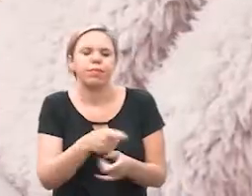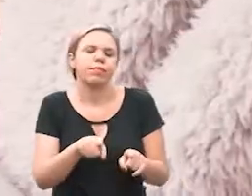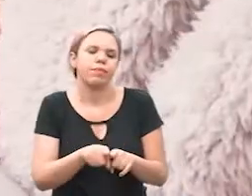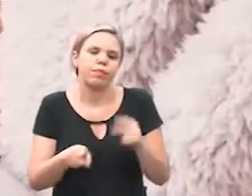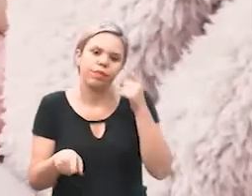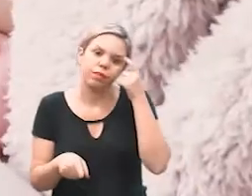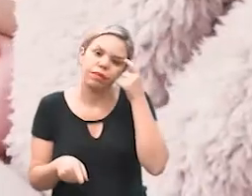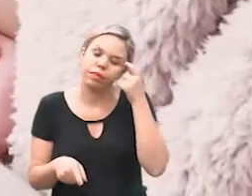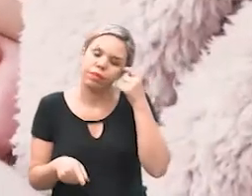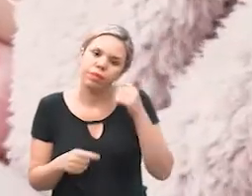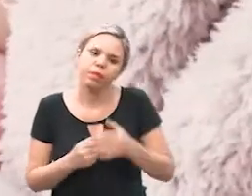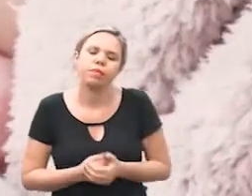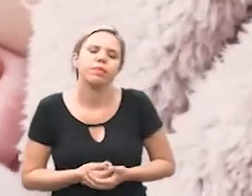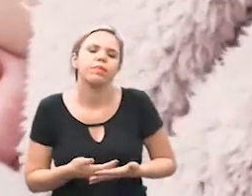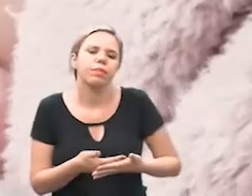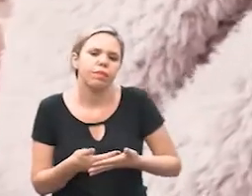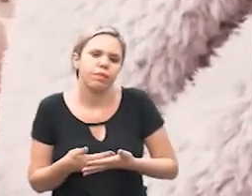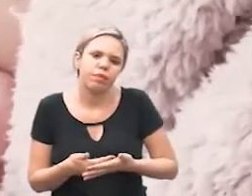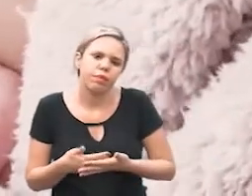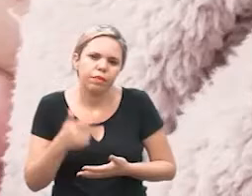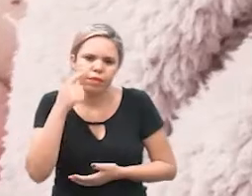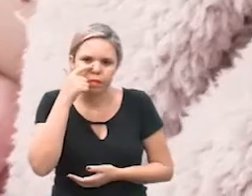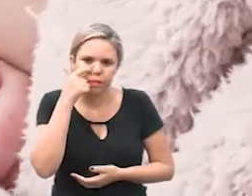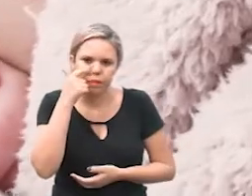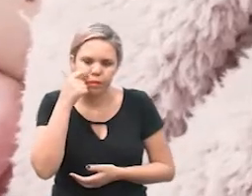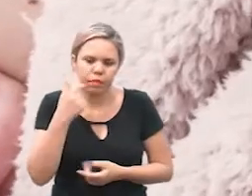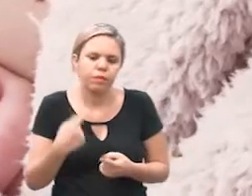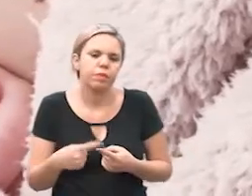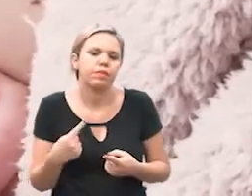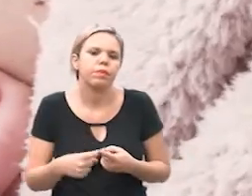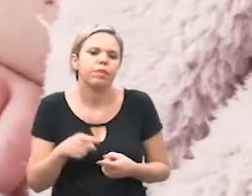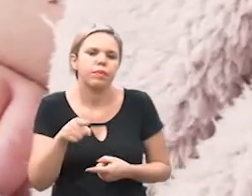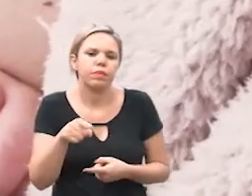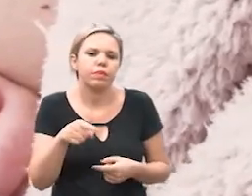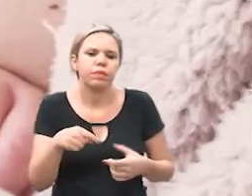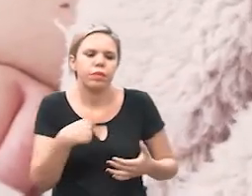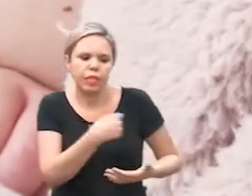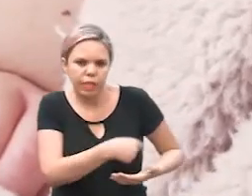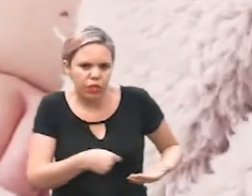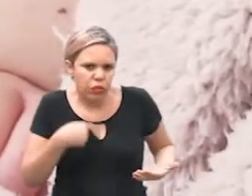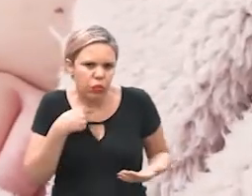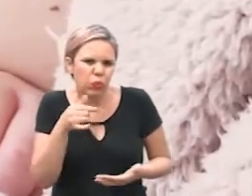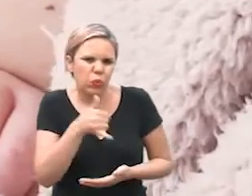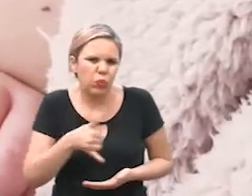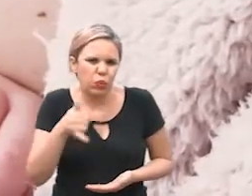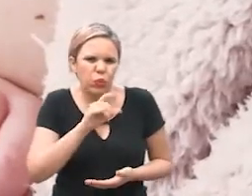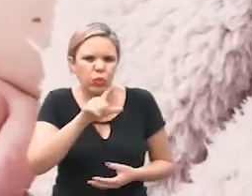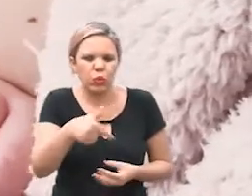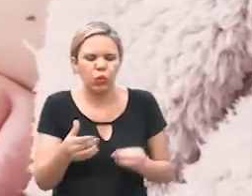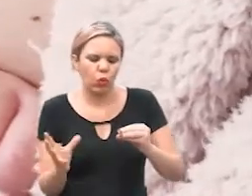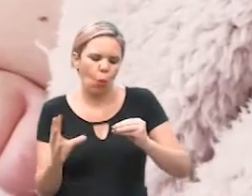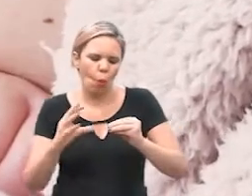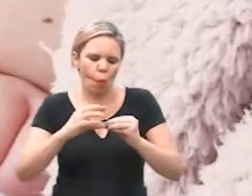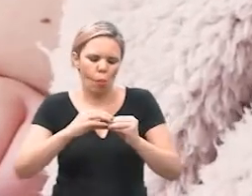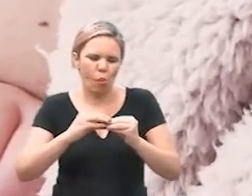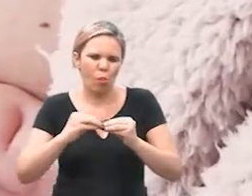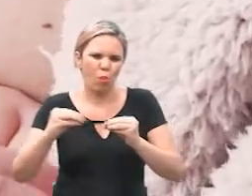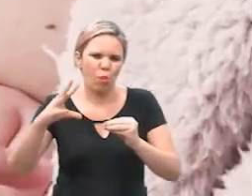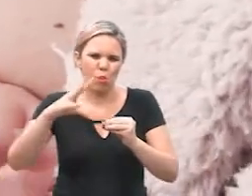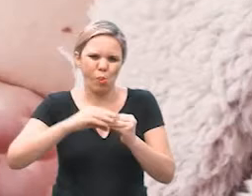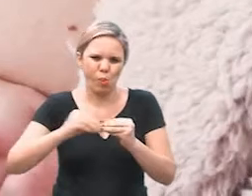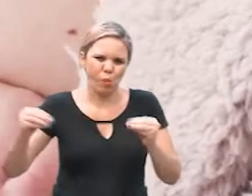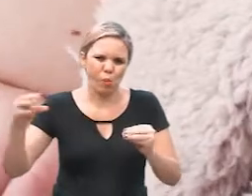bem, contaminar o bebezinho. Isso, porque se essa região ficar oleosa, a hora que o bebê for sugar, ele